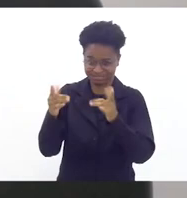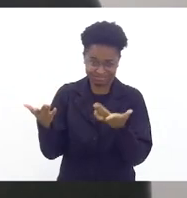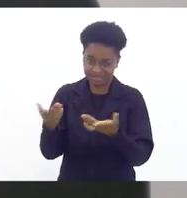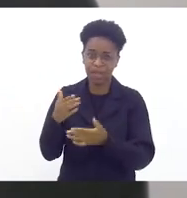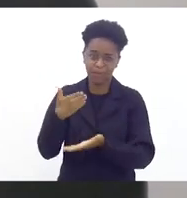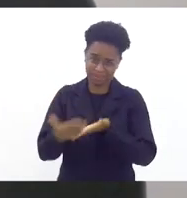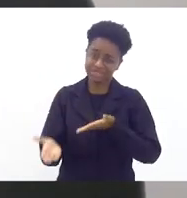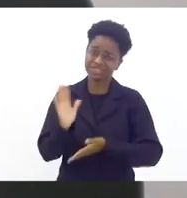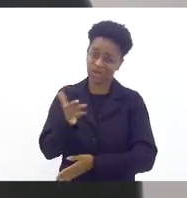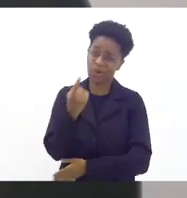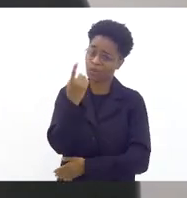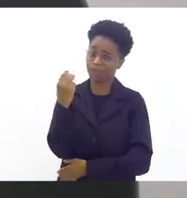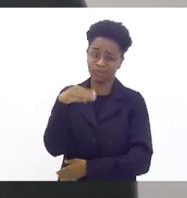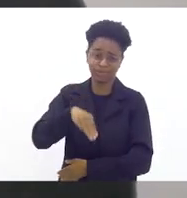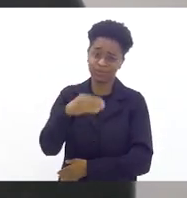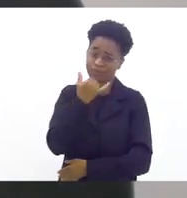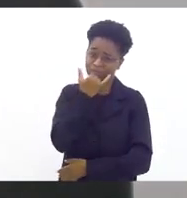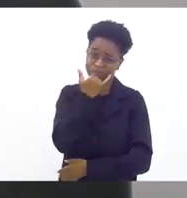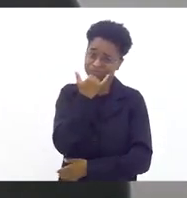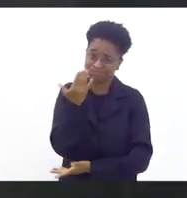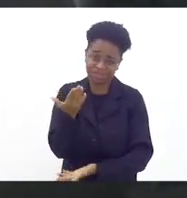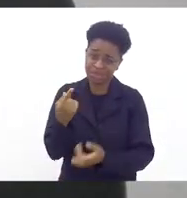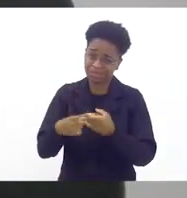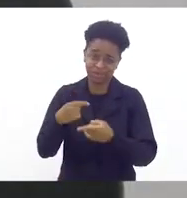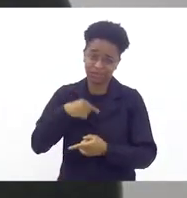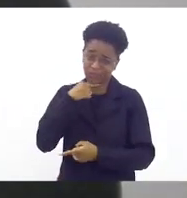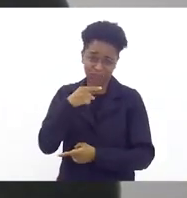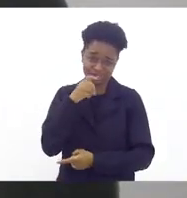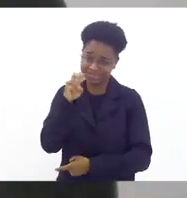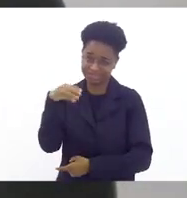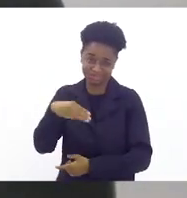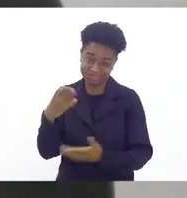perdi um minuto pedindo desculpa porque não vou cumprir os cinco minutos, imagina.